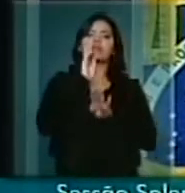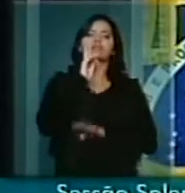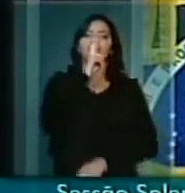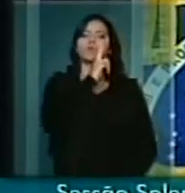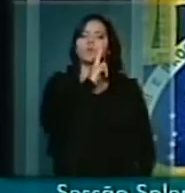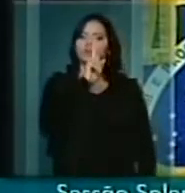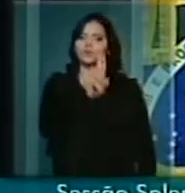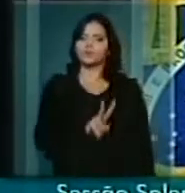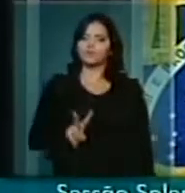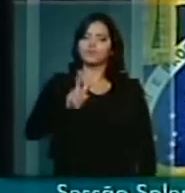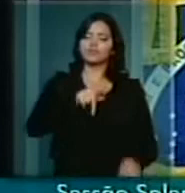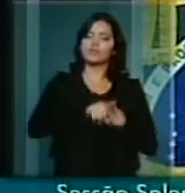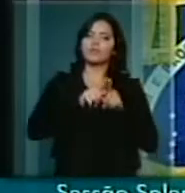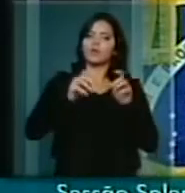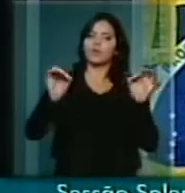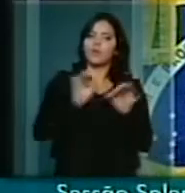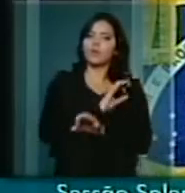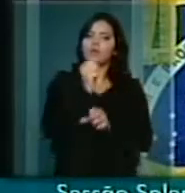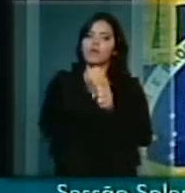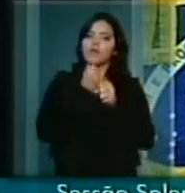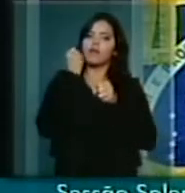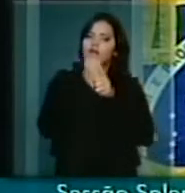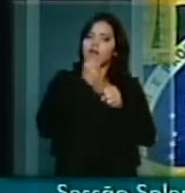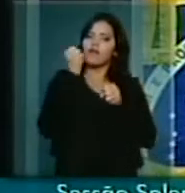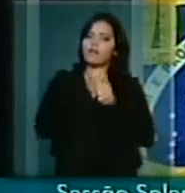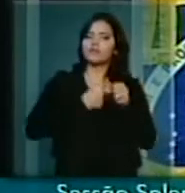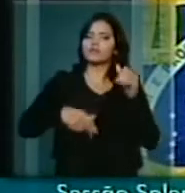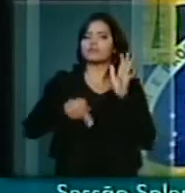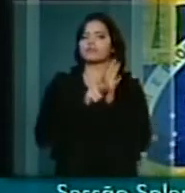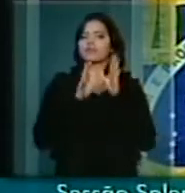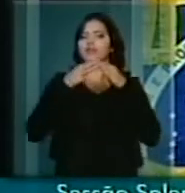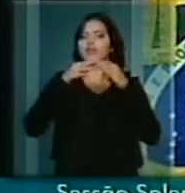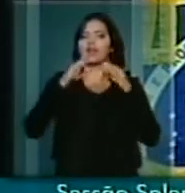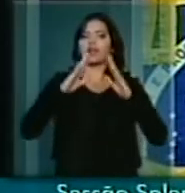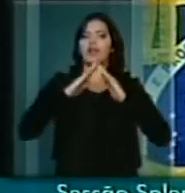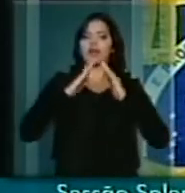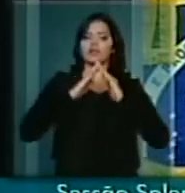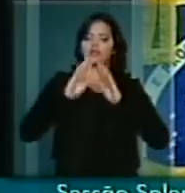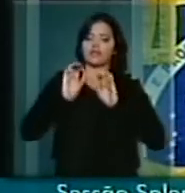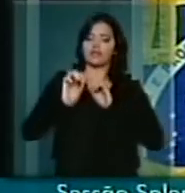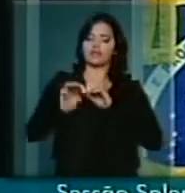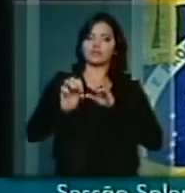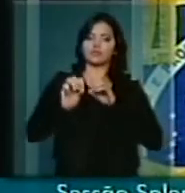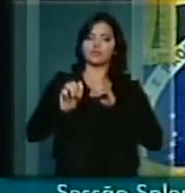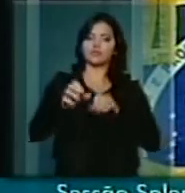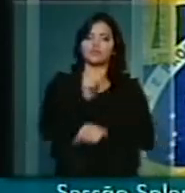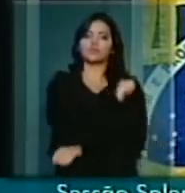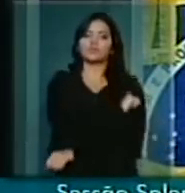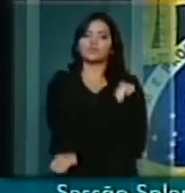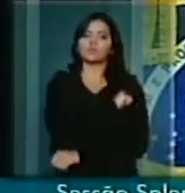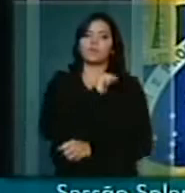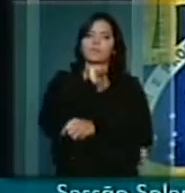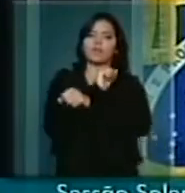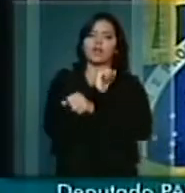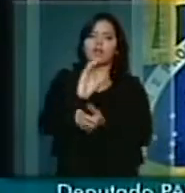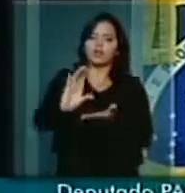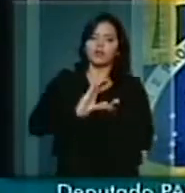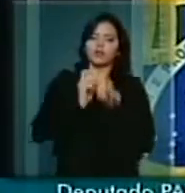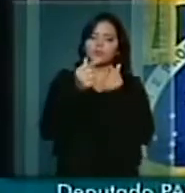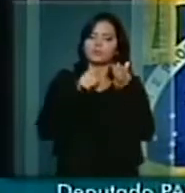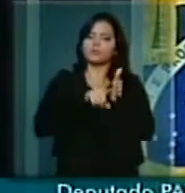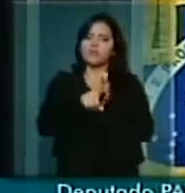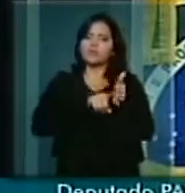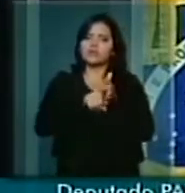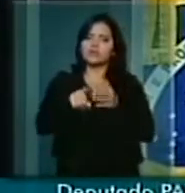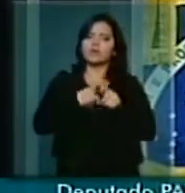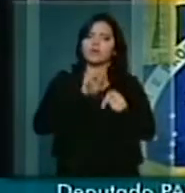para concluir as obras da Casa de Estudante que estavam paralisadas, recursos para pesquisa, para extensão.